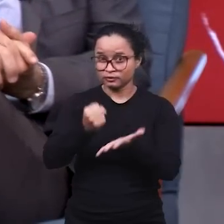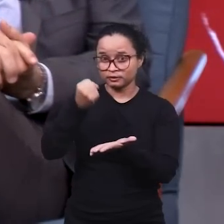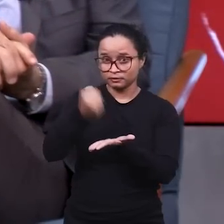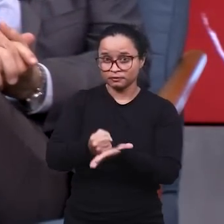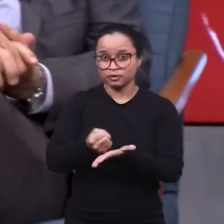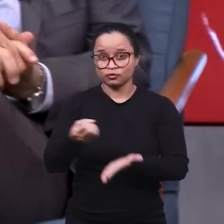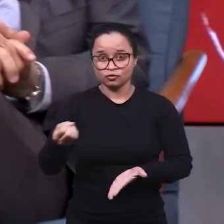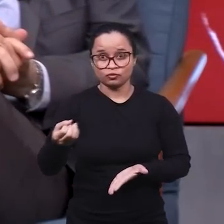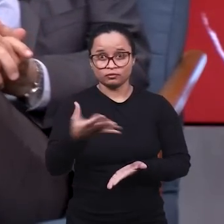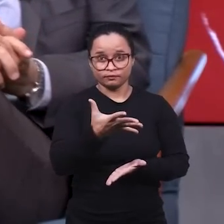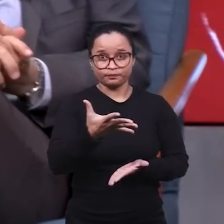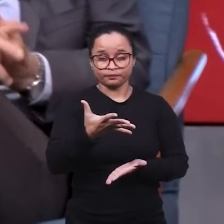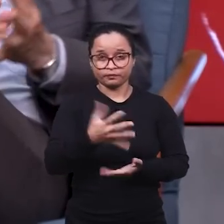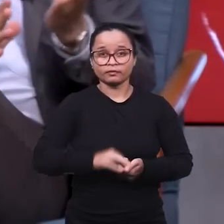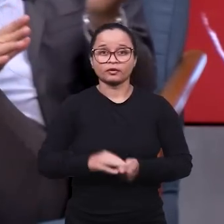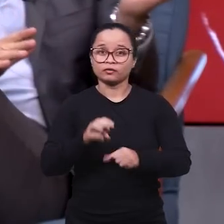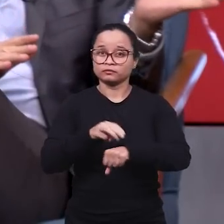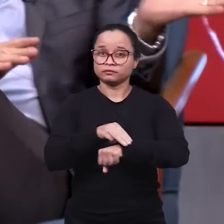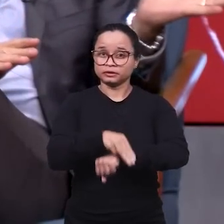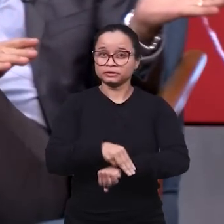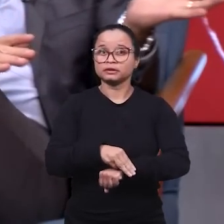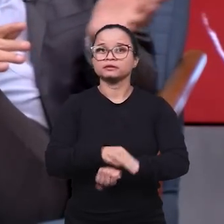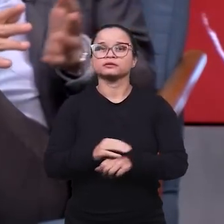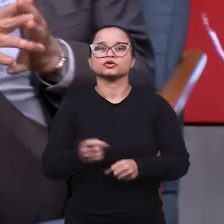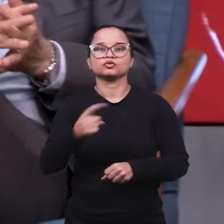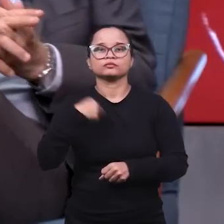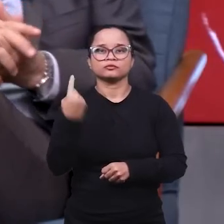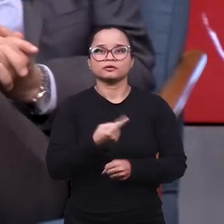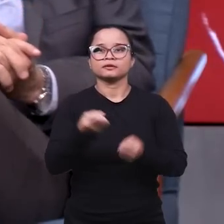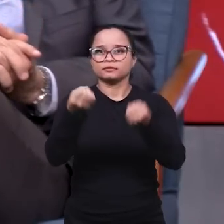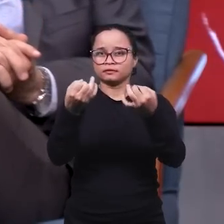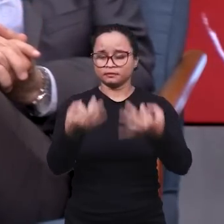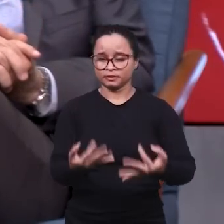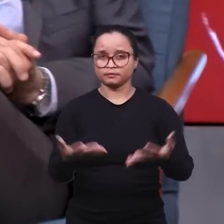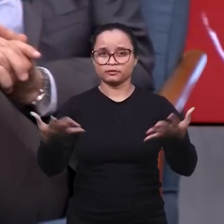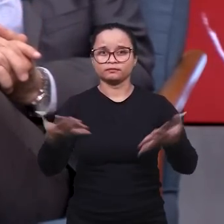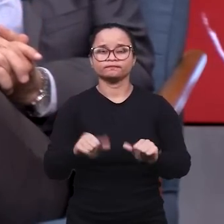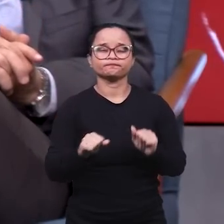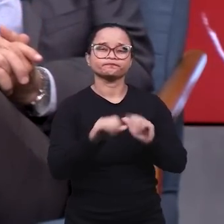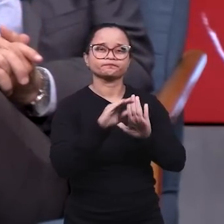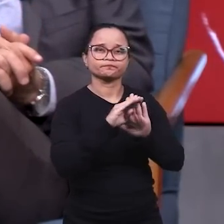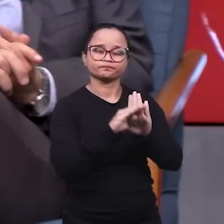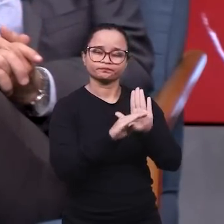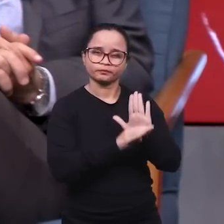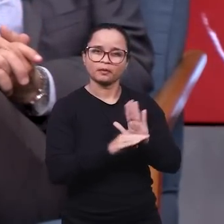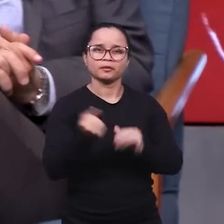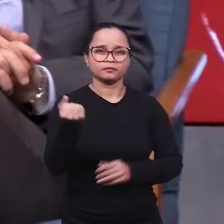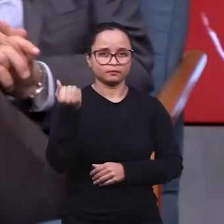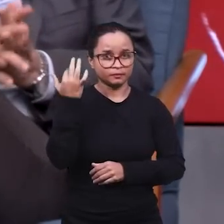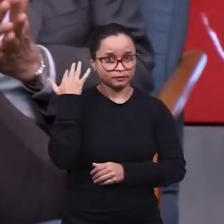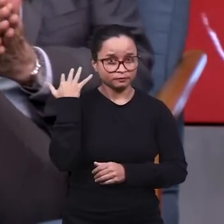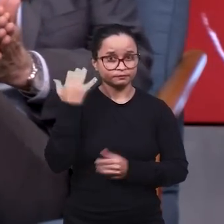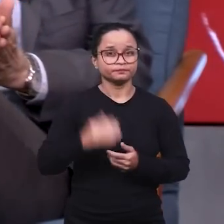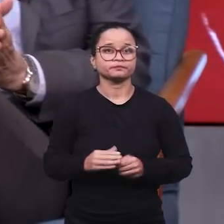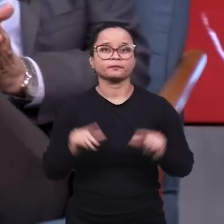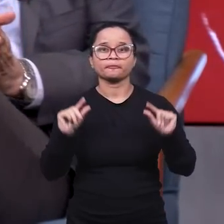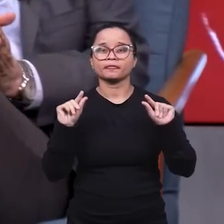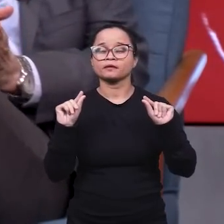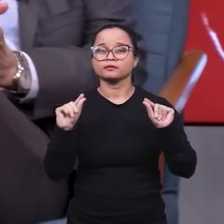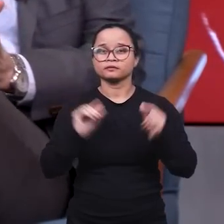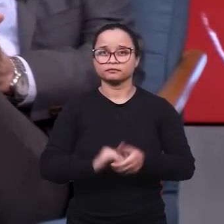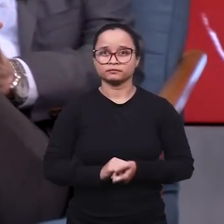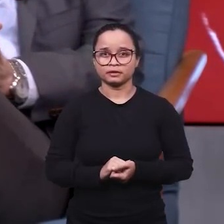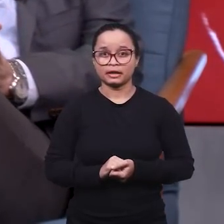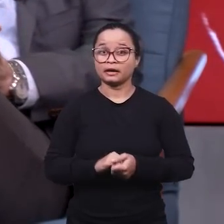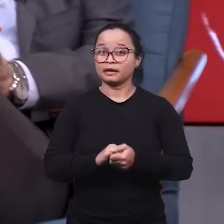sobre o ministério, e nós falamos isso no programa anterior, é que